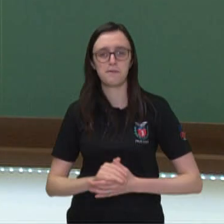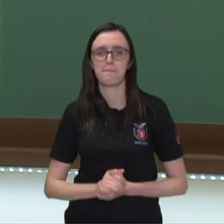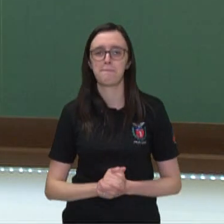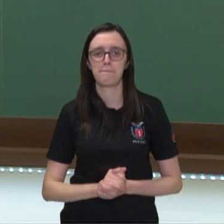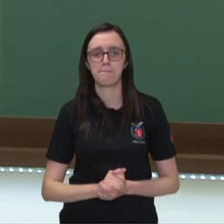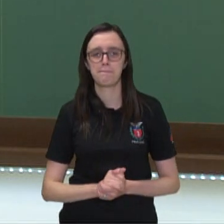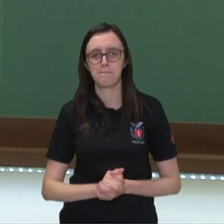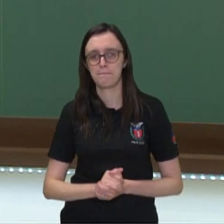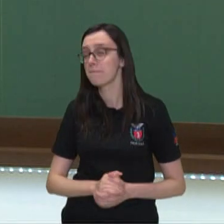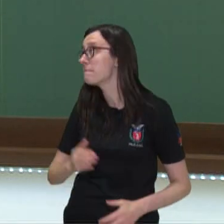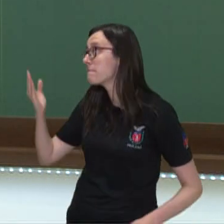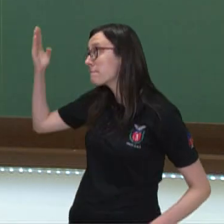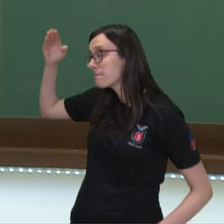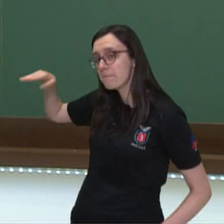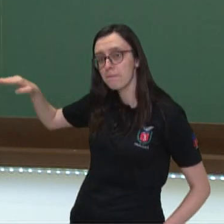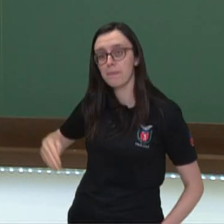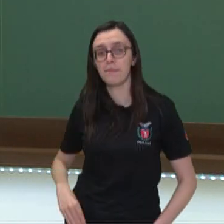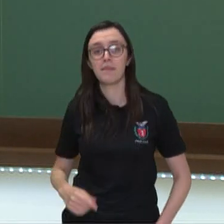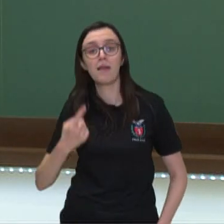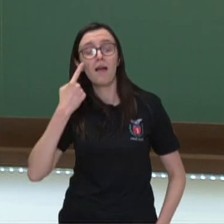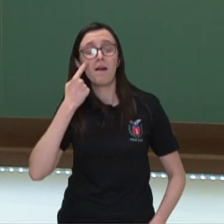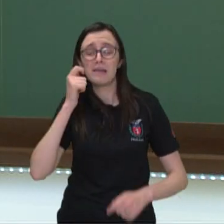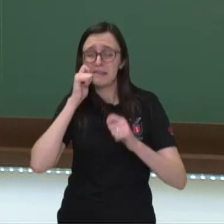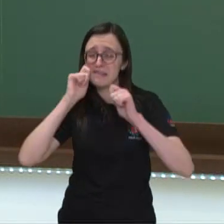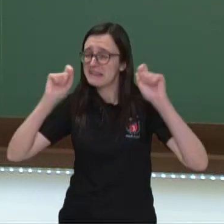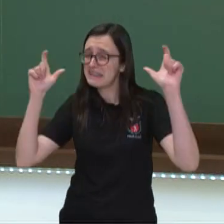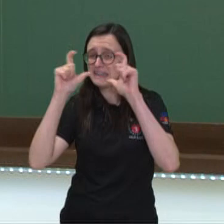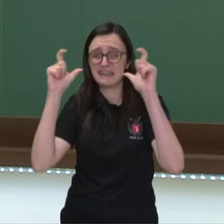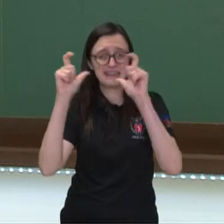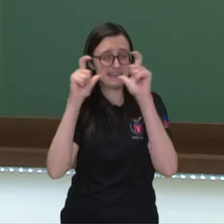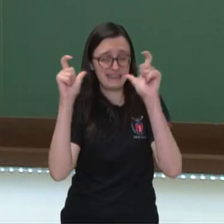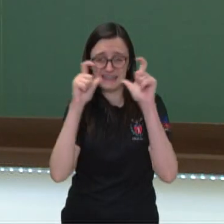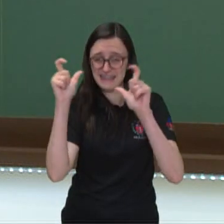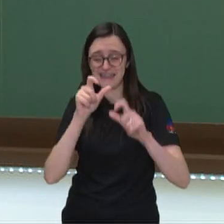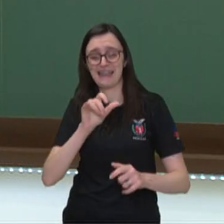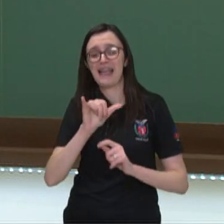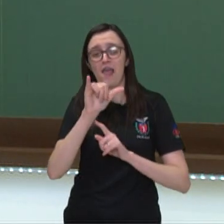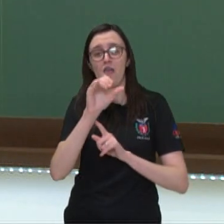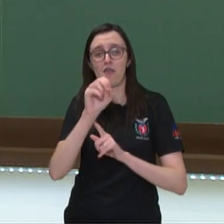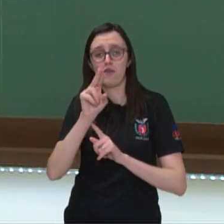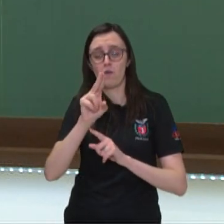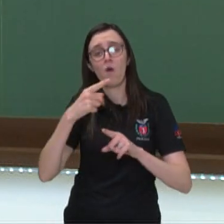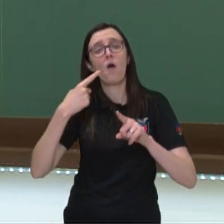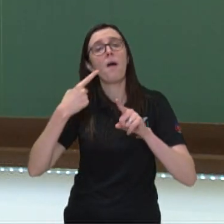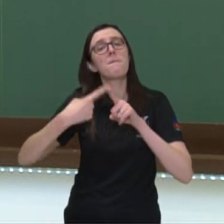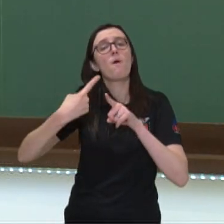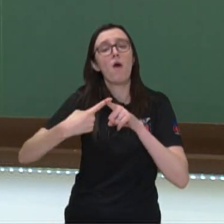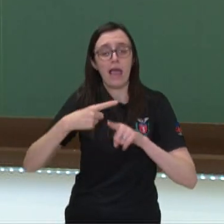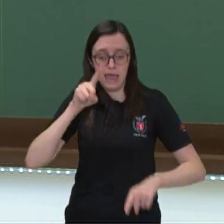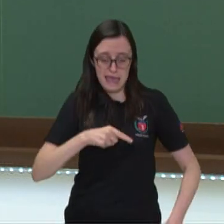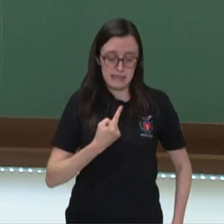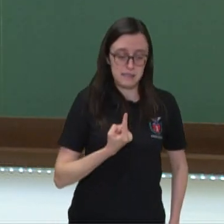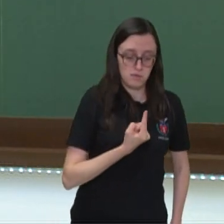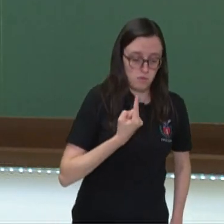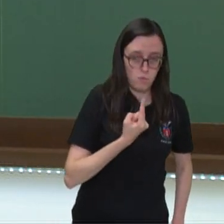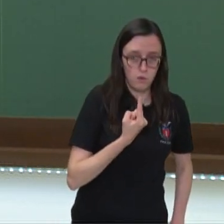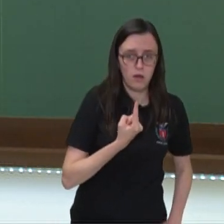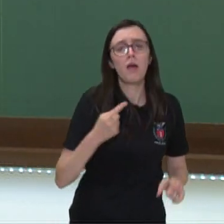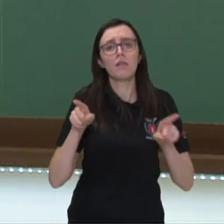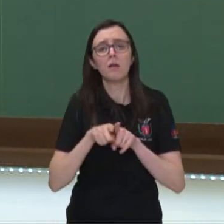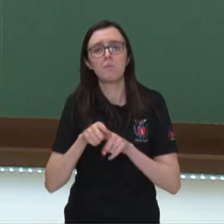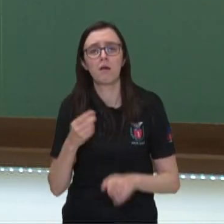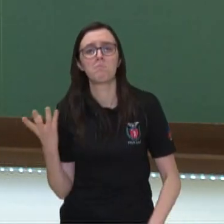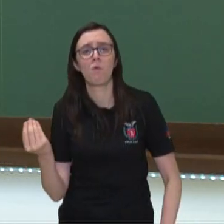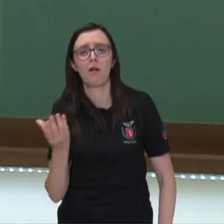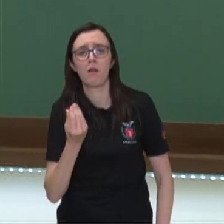feliz. You are. Atenção muito especial nesse you are, porque ele tanto é singular quanto ele